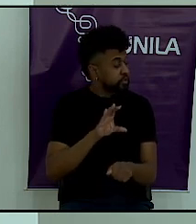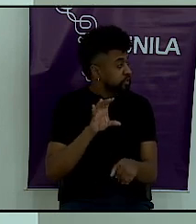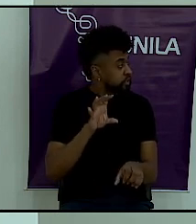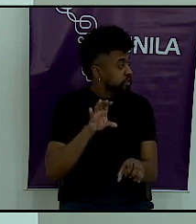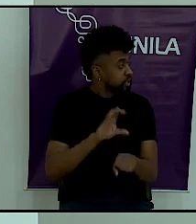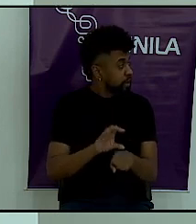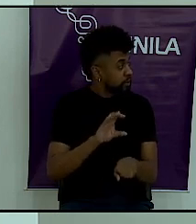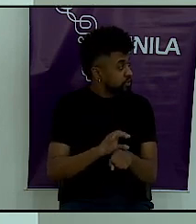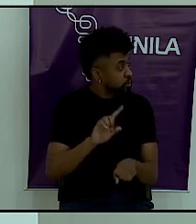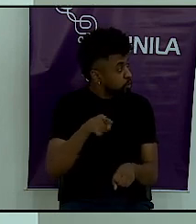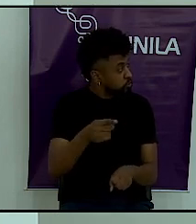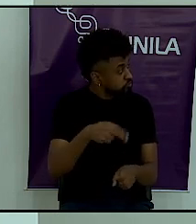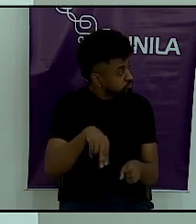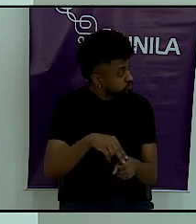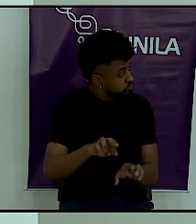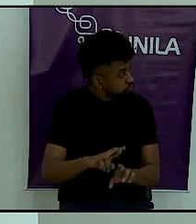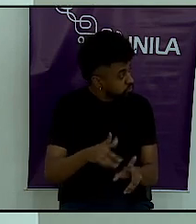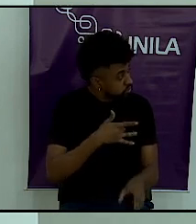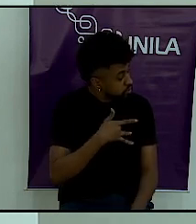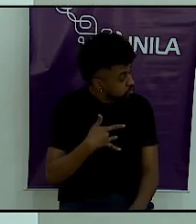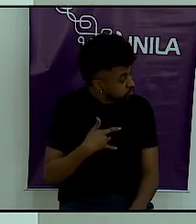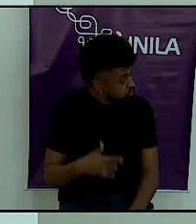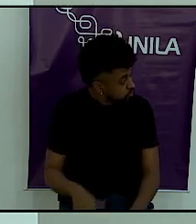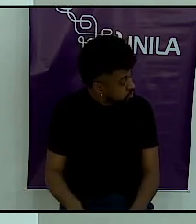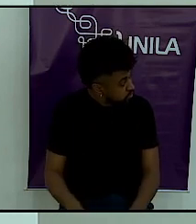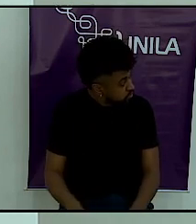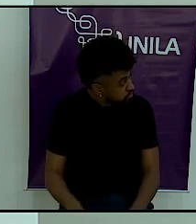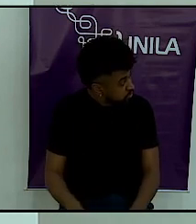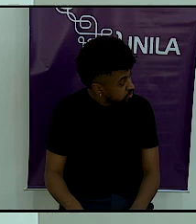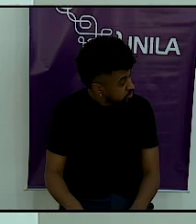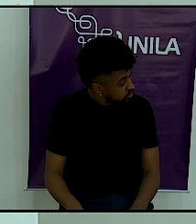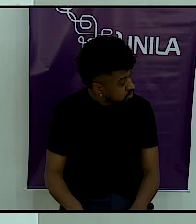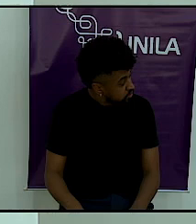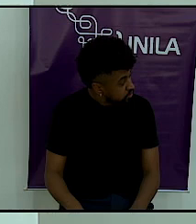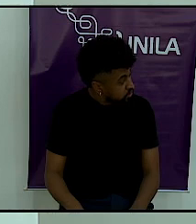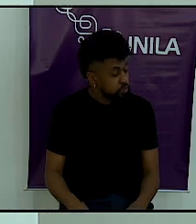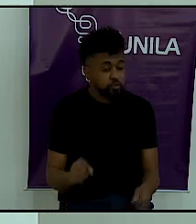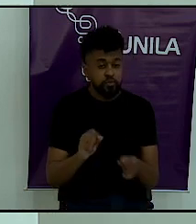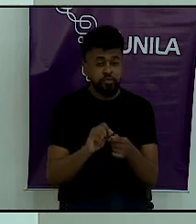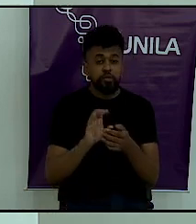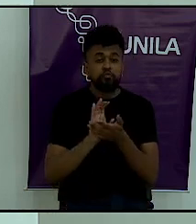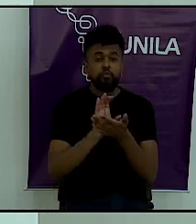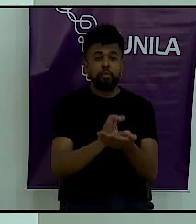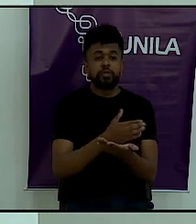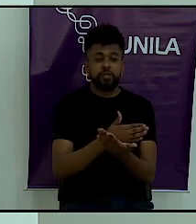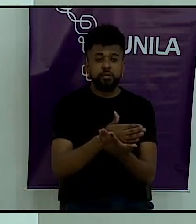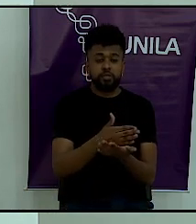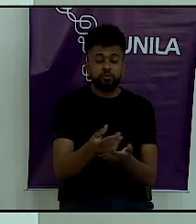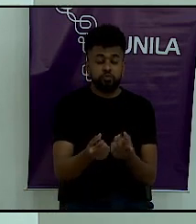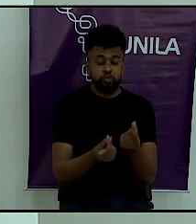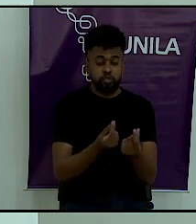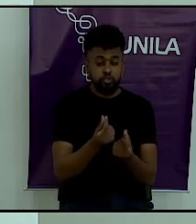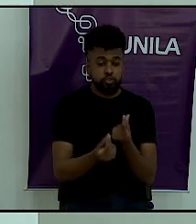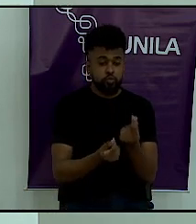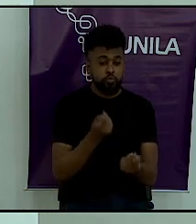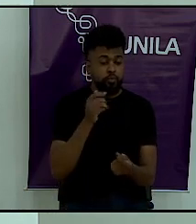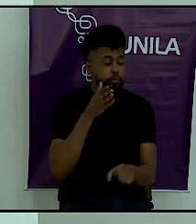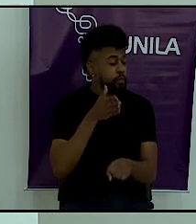outros núcleos de avaliação em tecnologias em saúde. Então, o resumo seria fazer um fomento inicial por meio desse orçamento